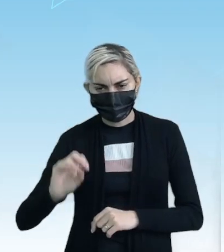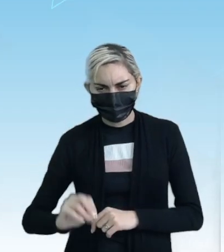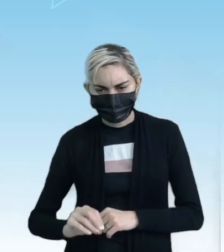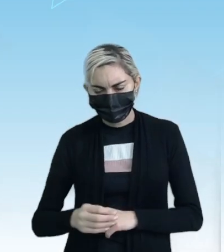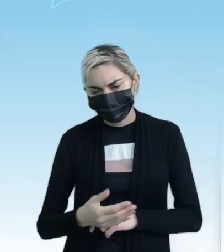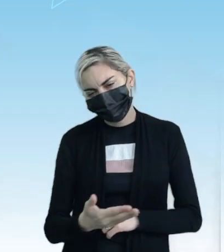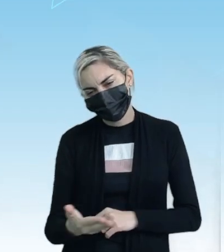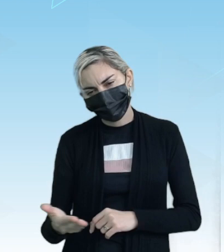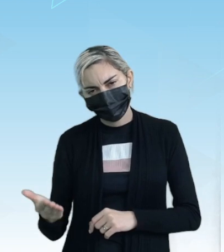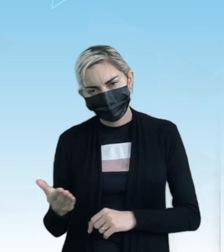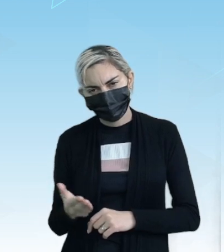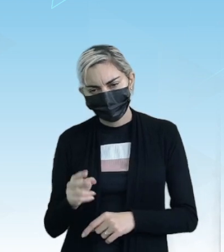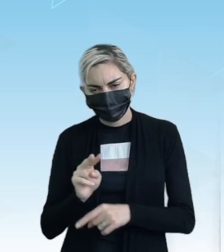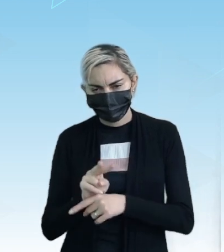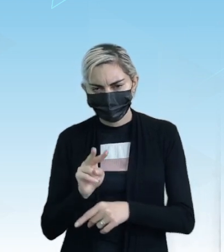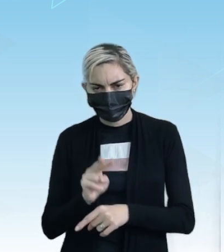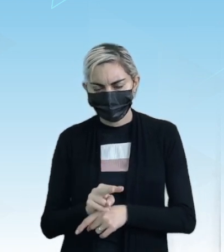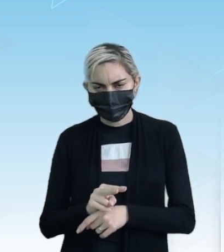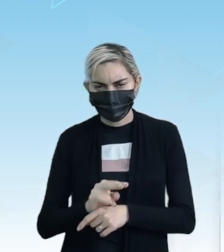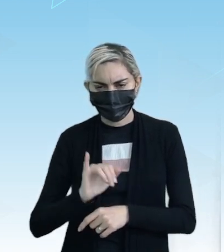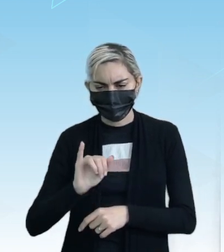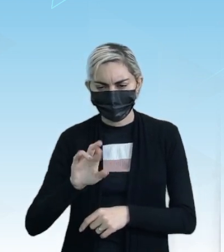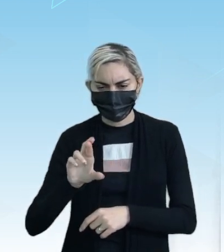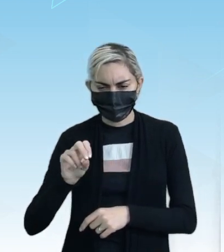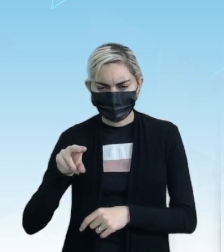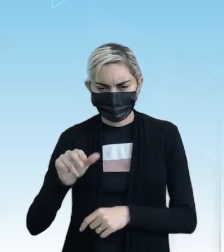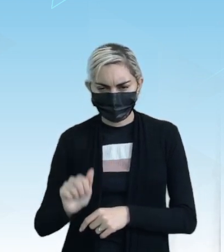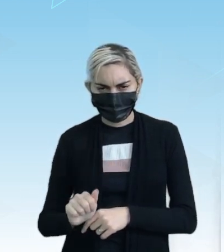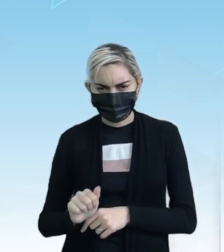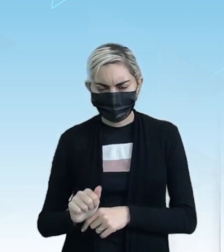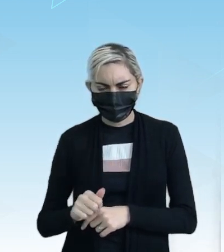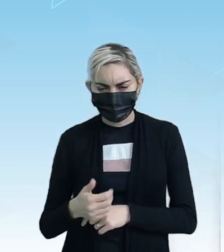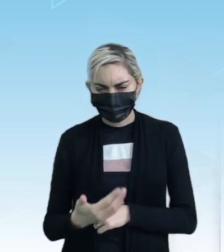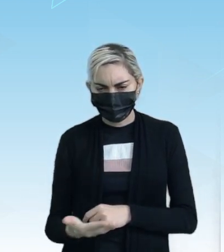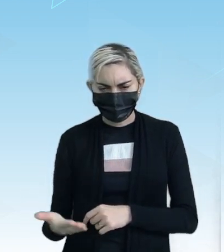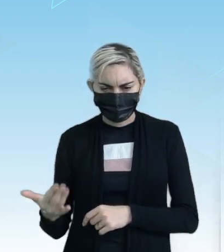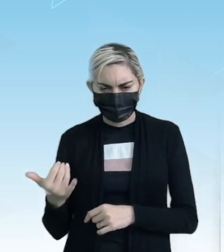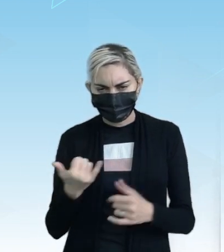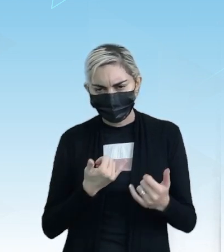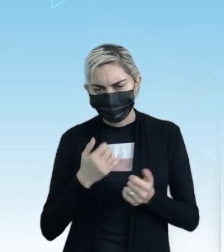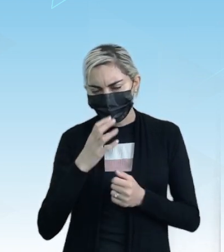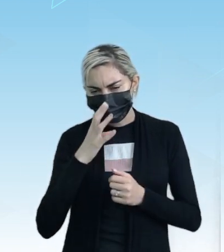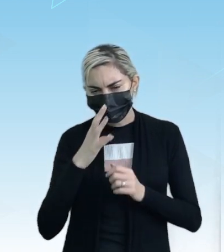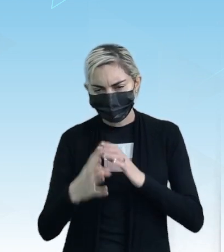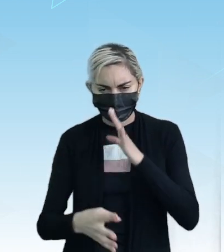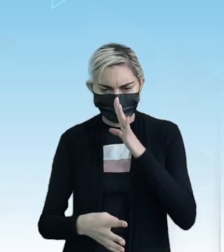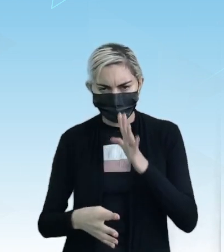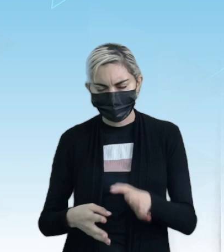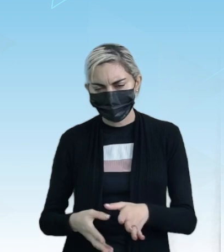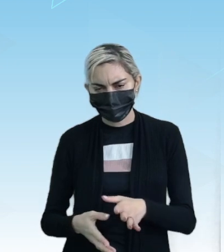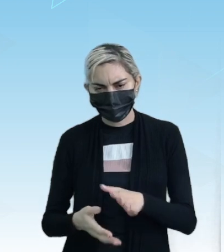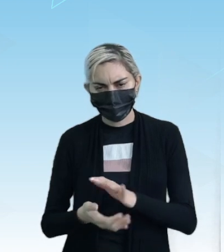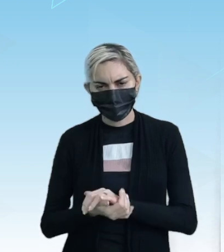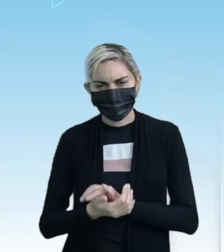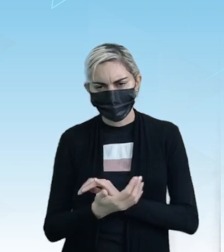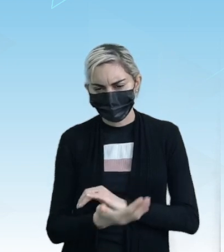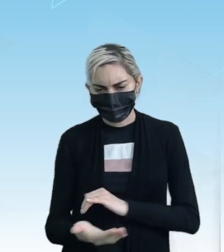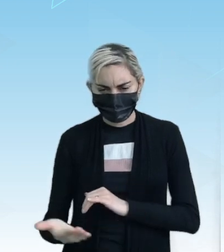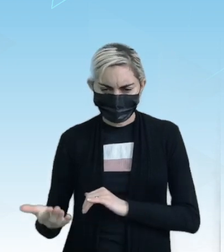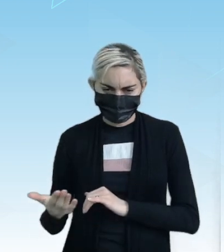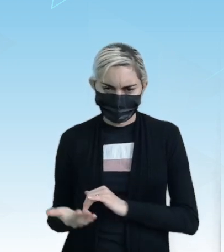Nesse caso, pressupõe-se o quê? Uma ironia. Está dizendo, acusando realmente o candidato